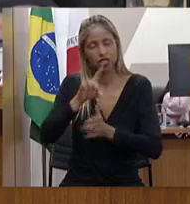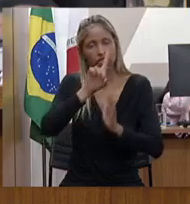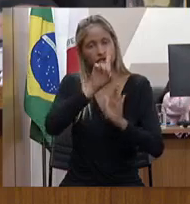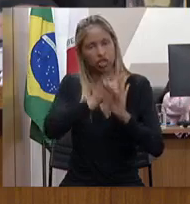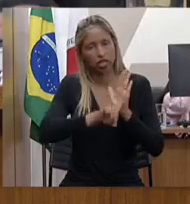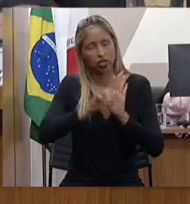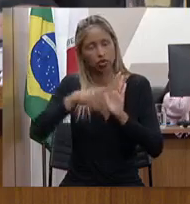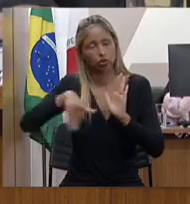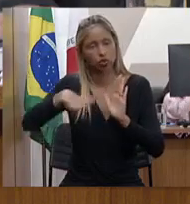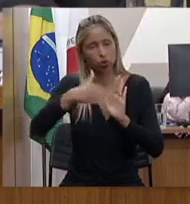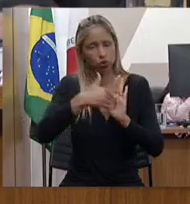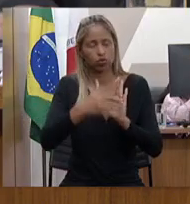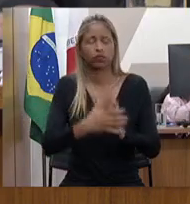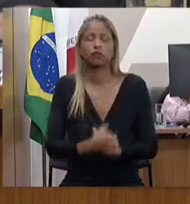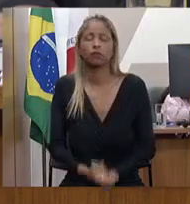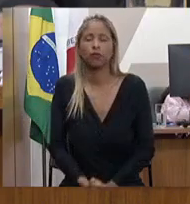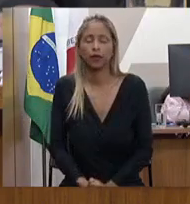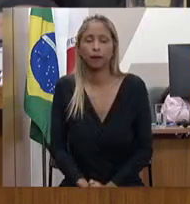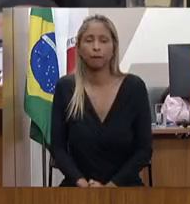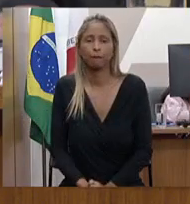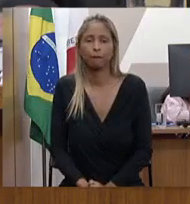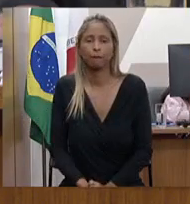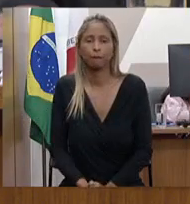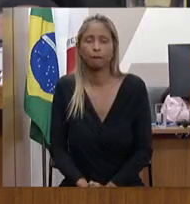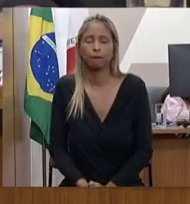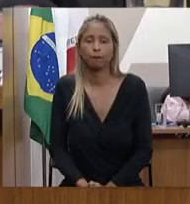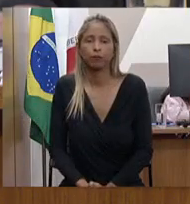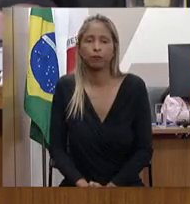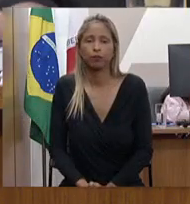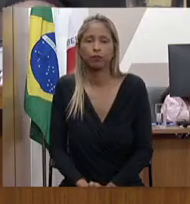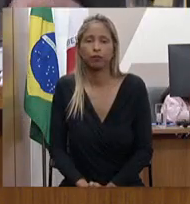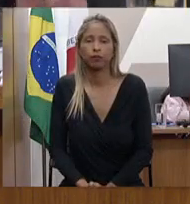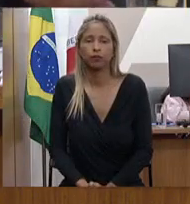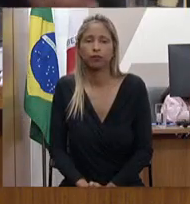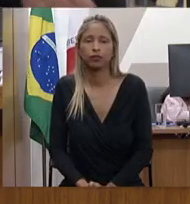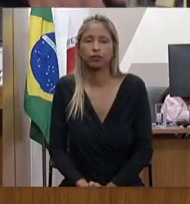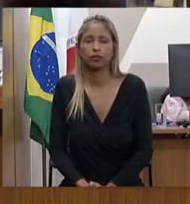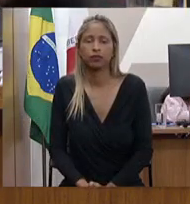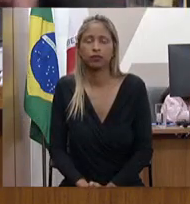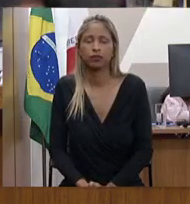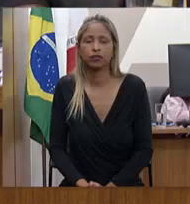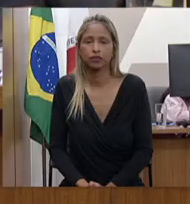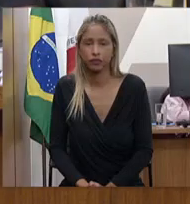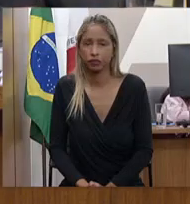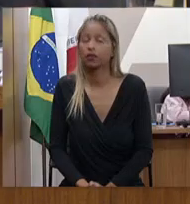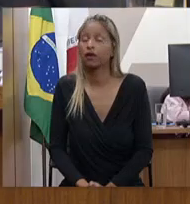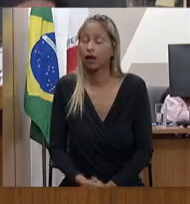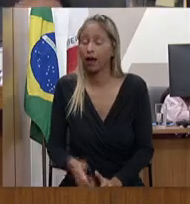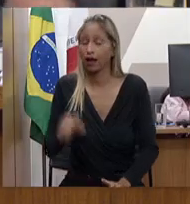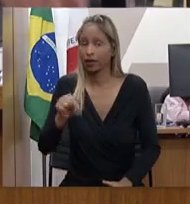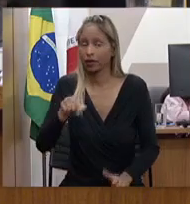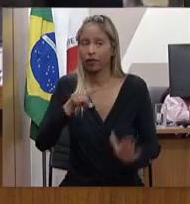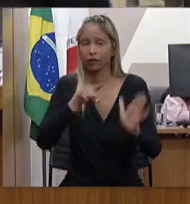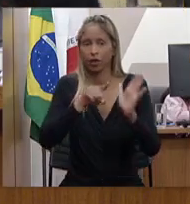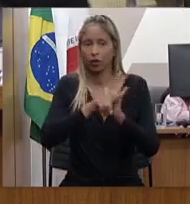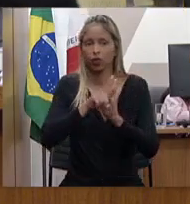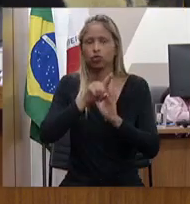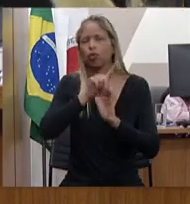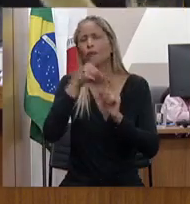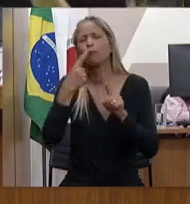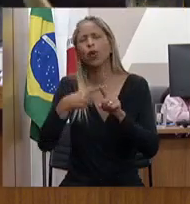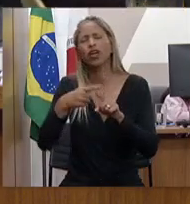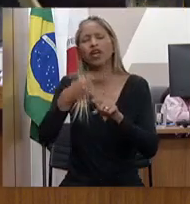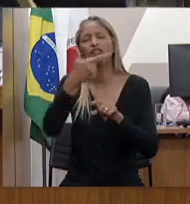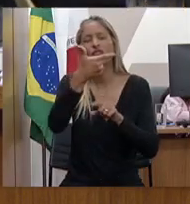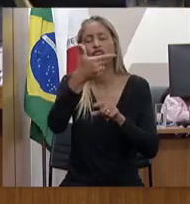de todos então aqui eu pergunto né porque o 28 de Abril